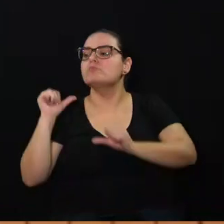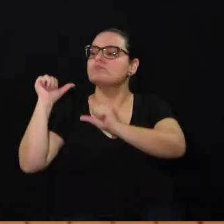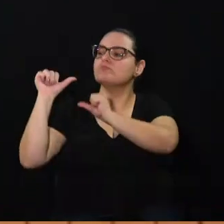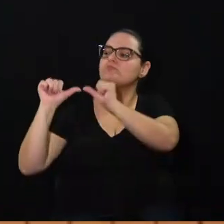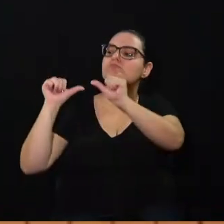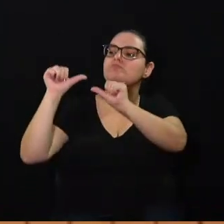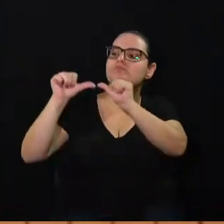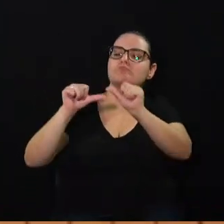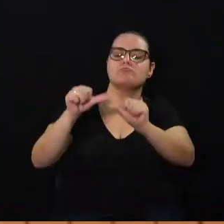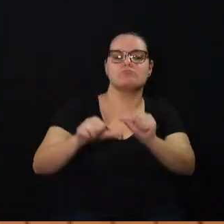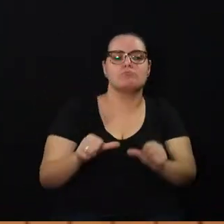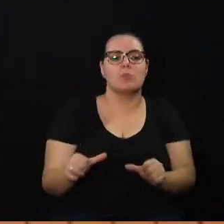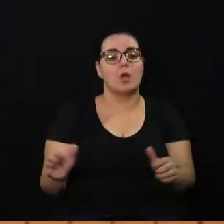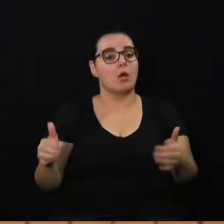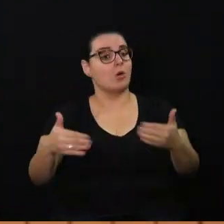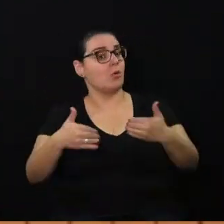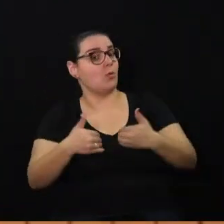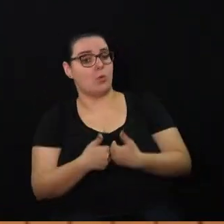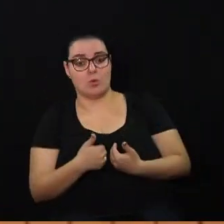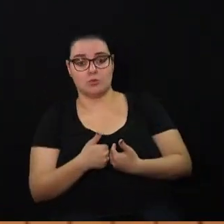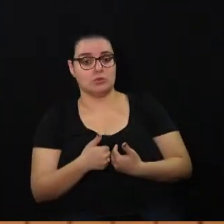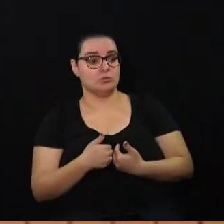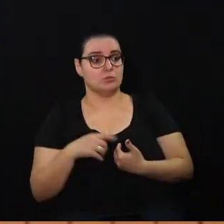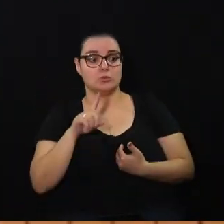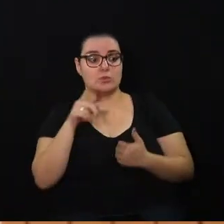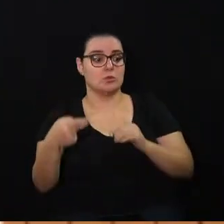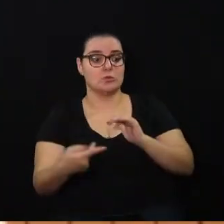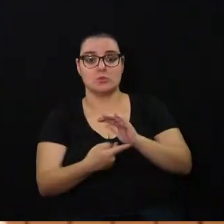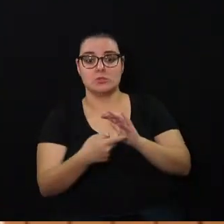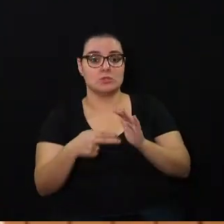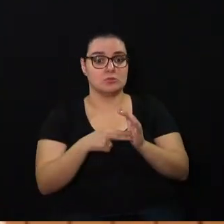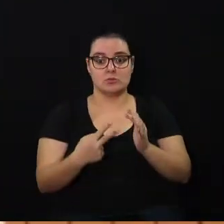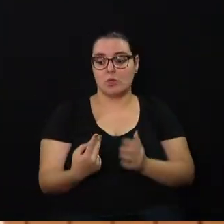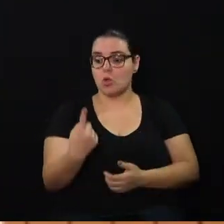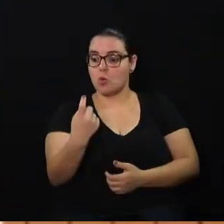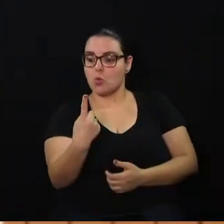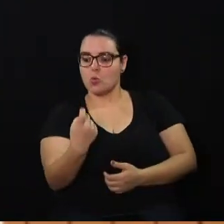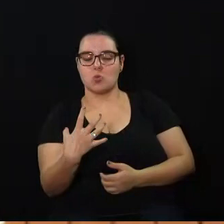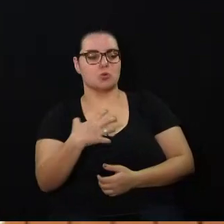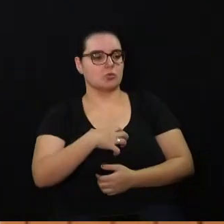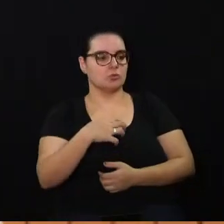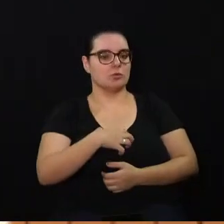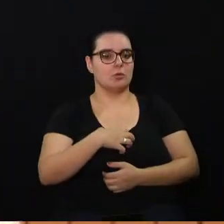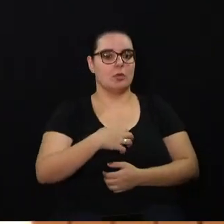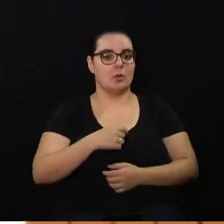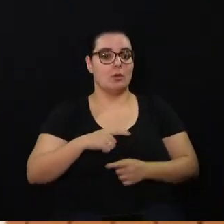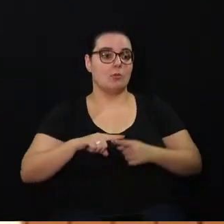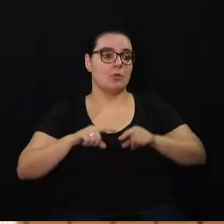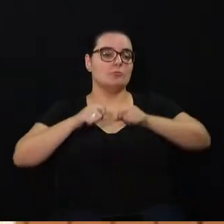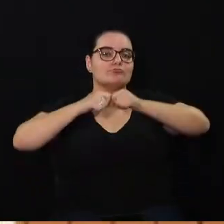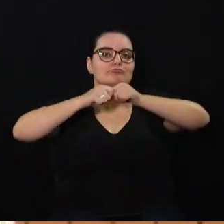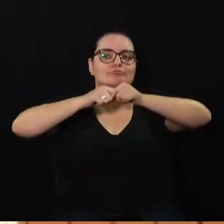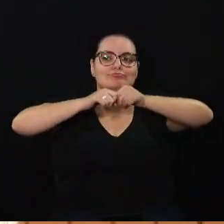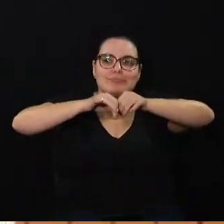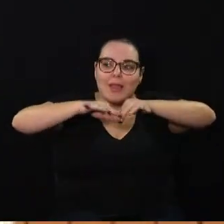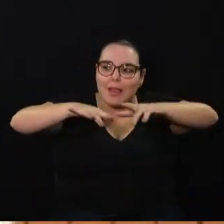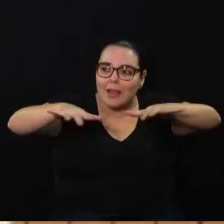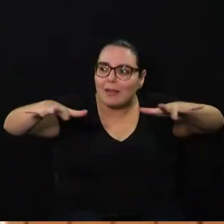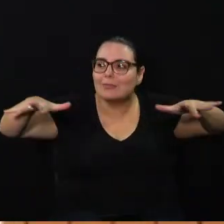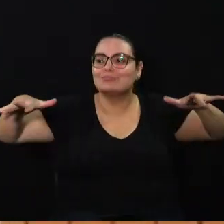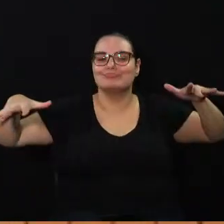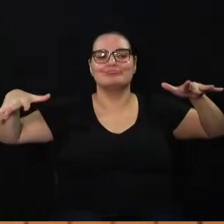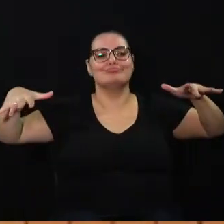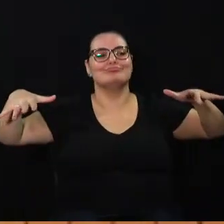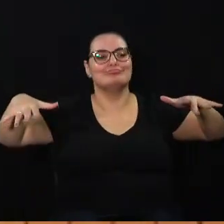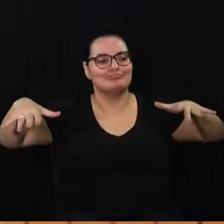autismo já não não remete a um estereótipo único né e sim uma ampla gama de de de